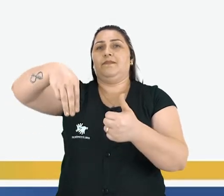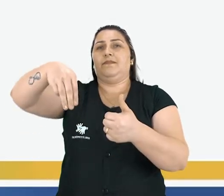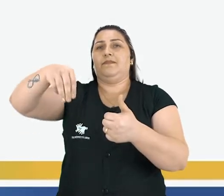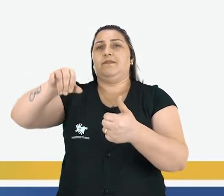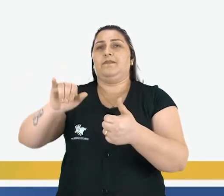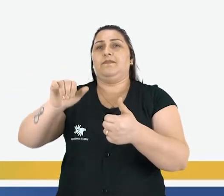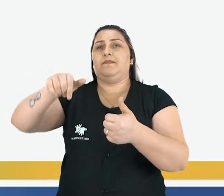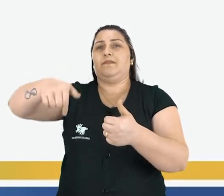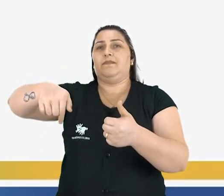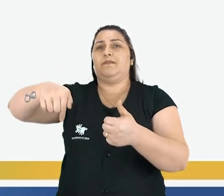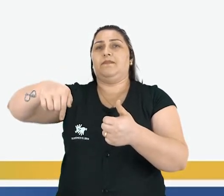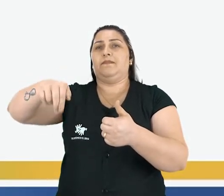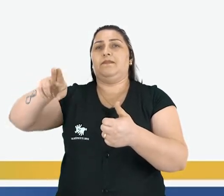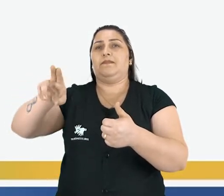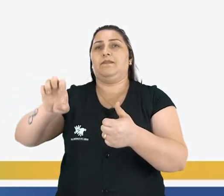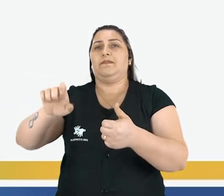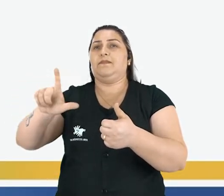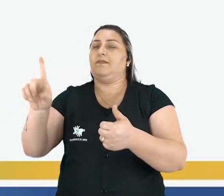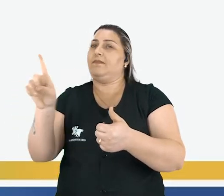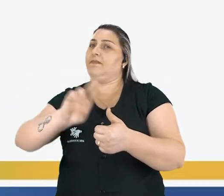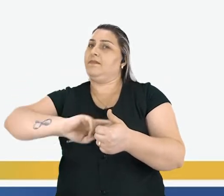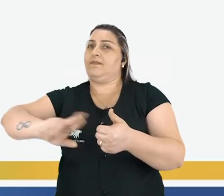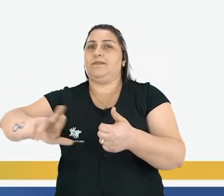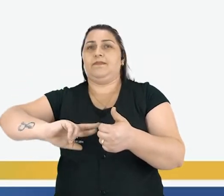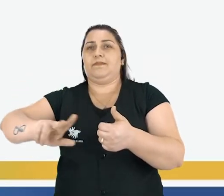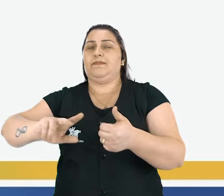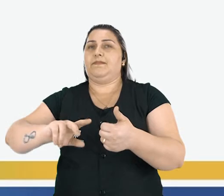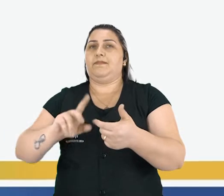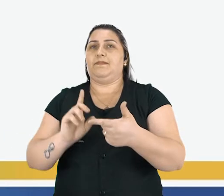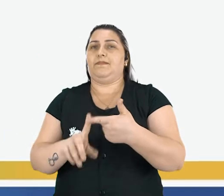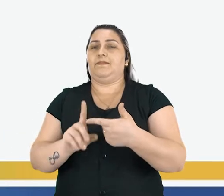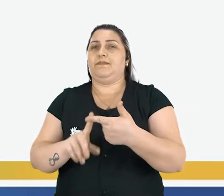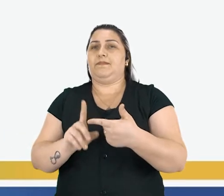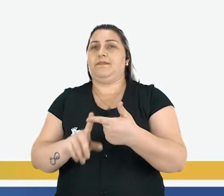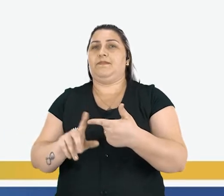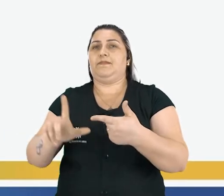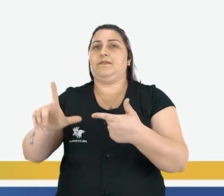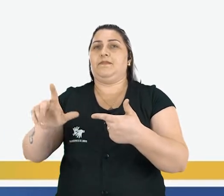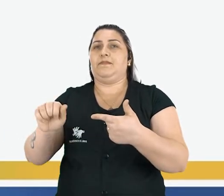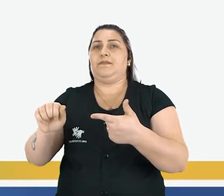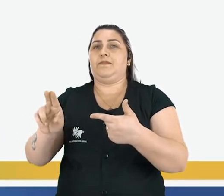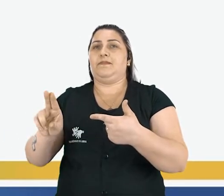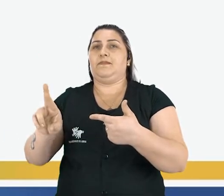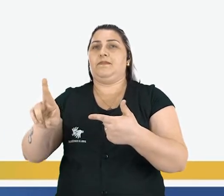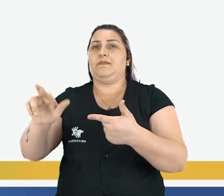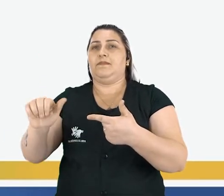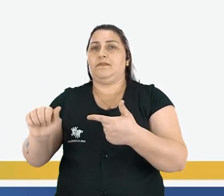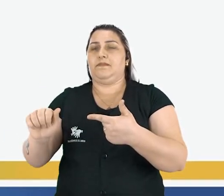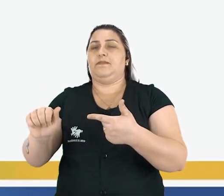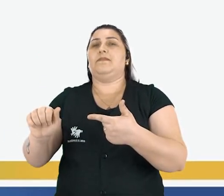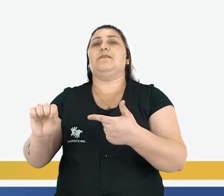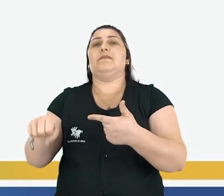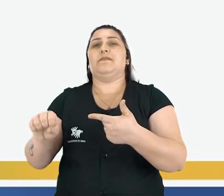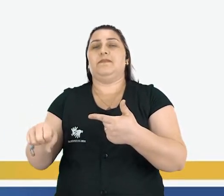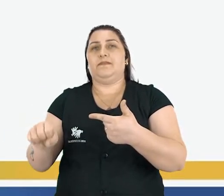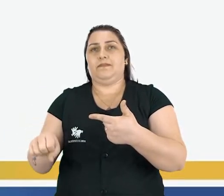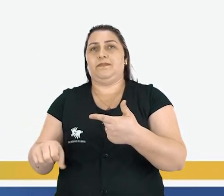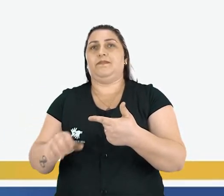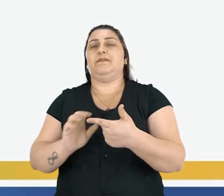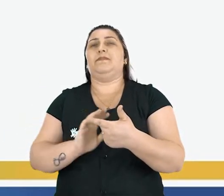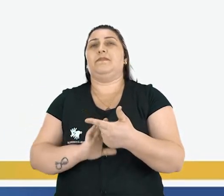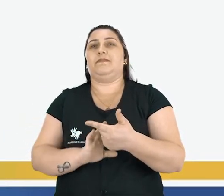aluno Miguel Não é esse que nós estamos atrás Vamos ler o segundo nome Laura